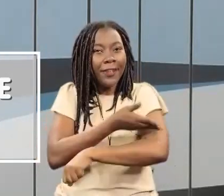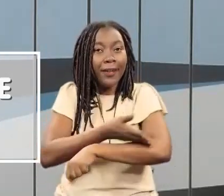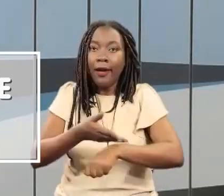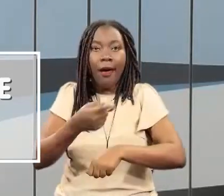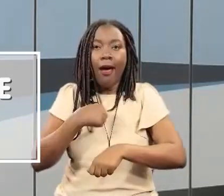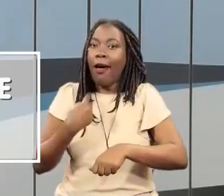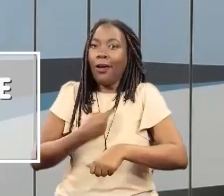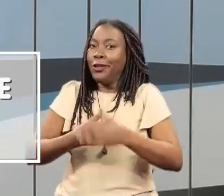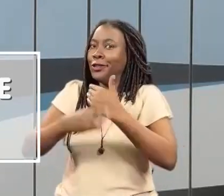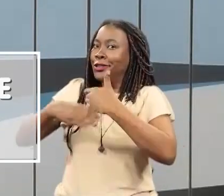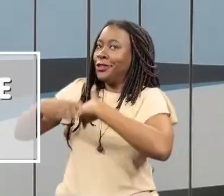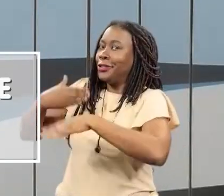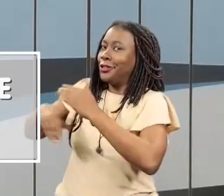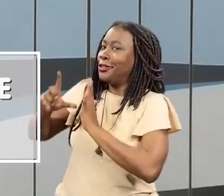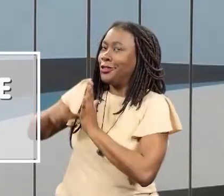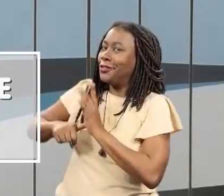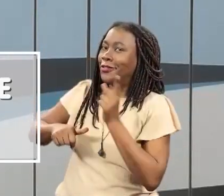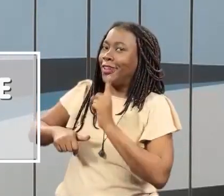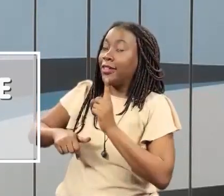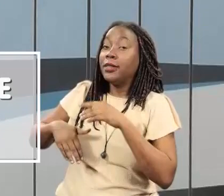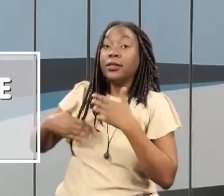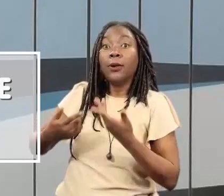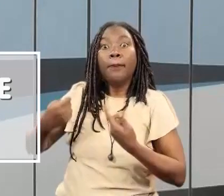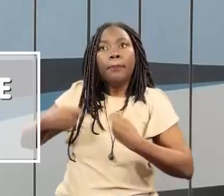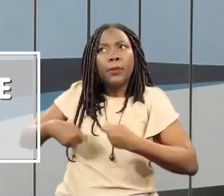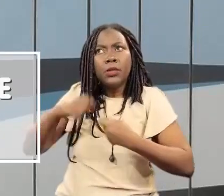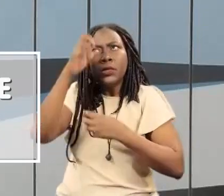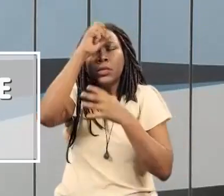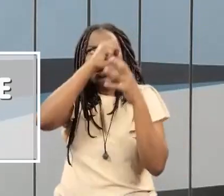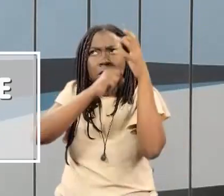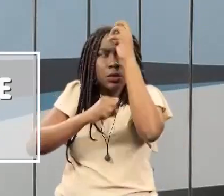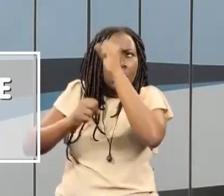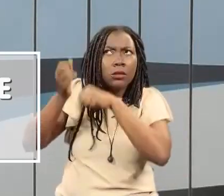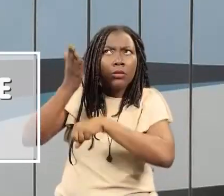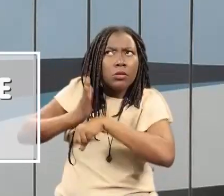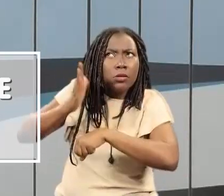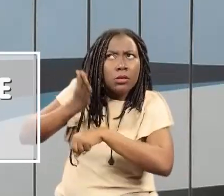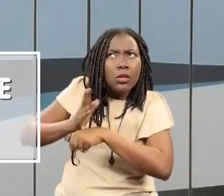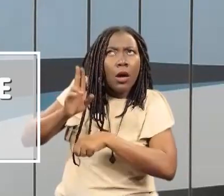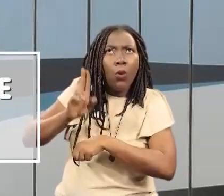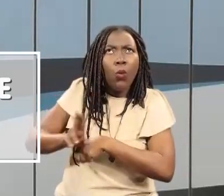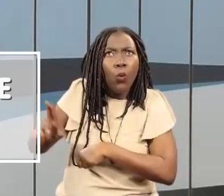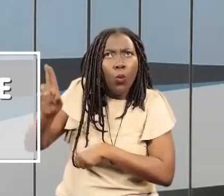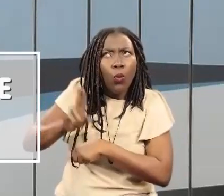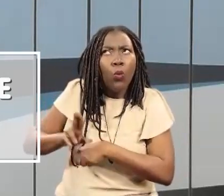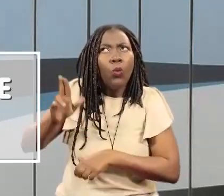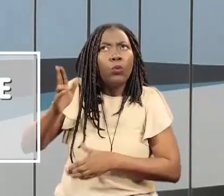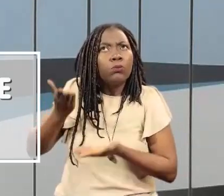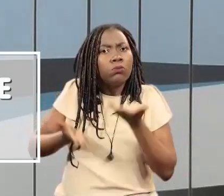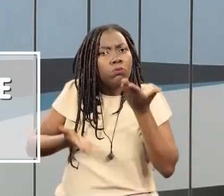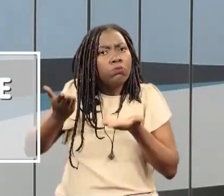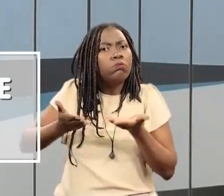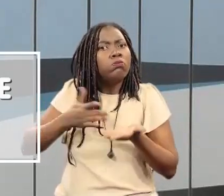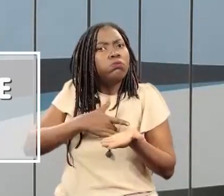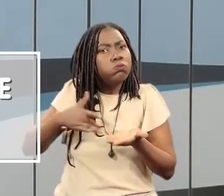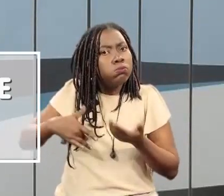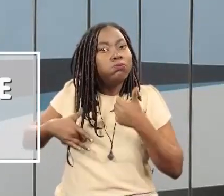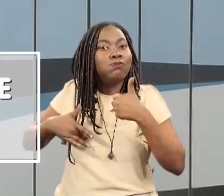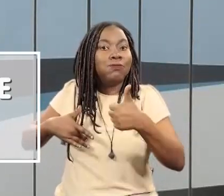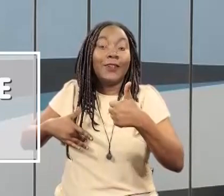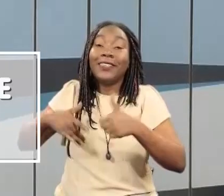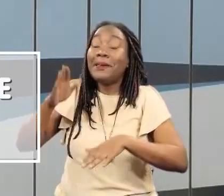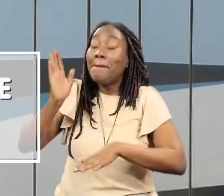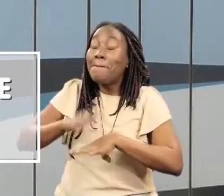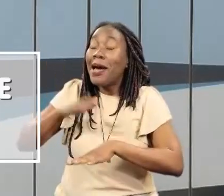retroceder. Então, a gente precisa aprender a utilizar essas ferramentas de uma maneira que seja saudável. E eu acho que mais